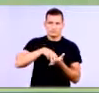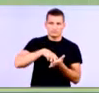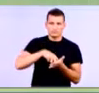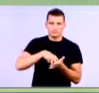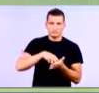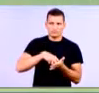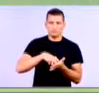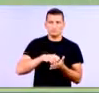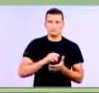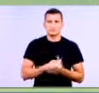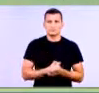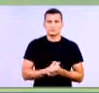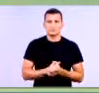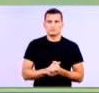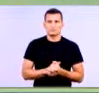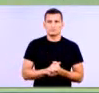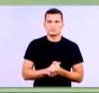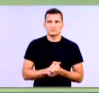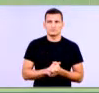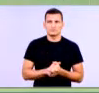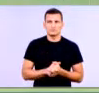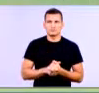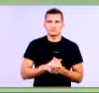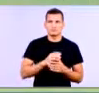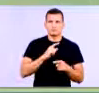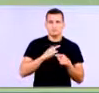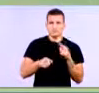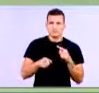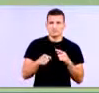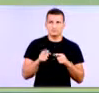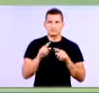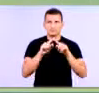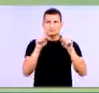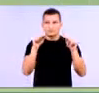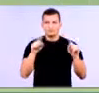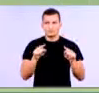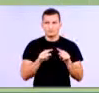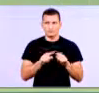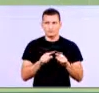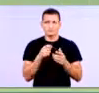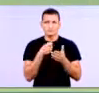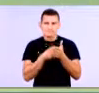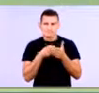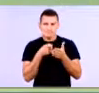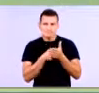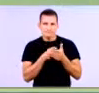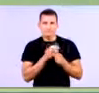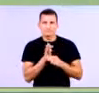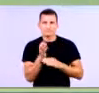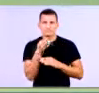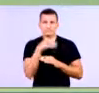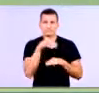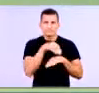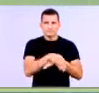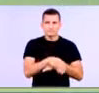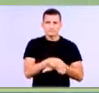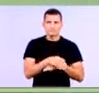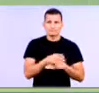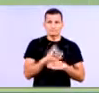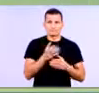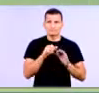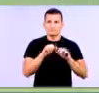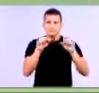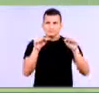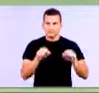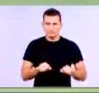que funcionários tentem burlar o sistema. Essas penalidades vão se tornando mais